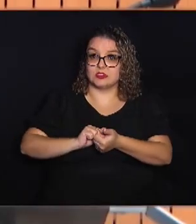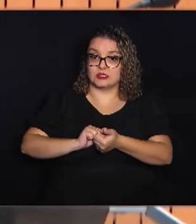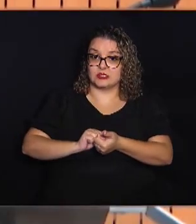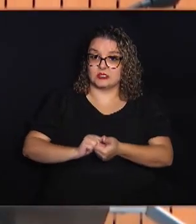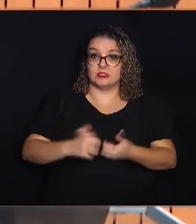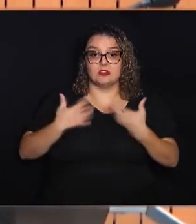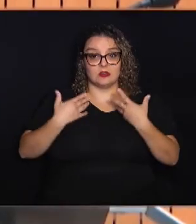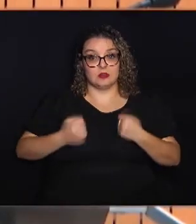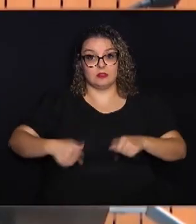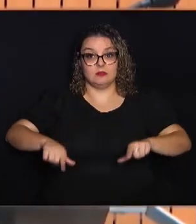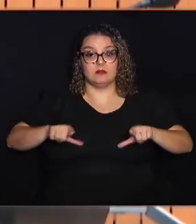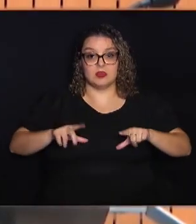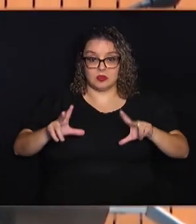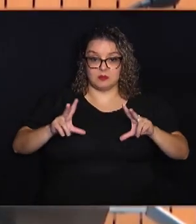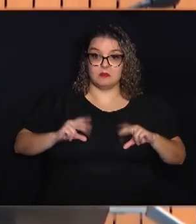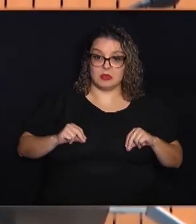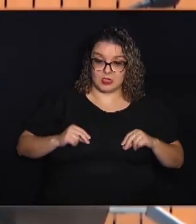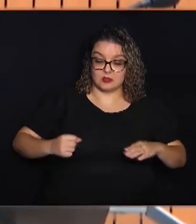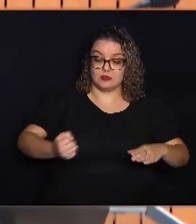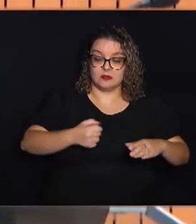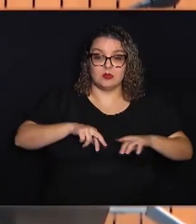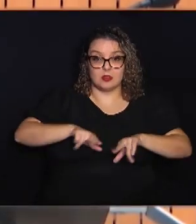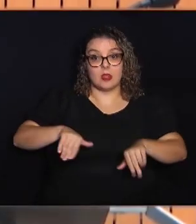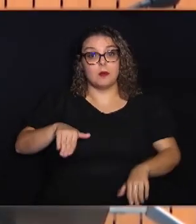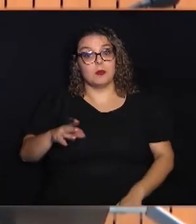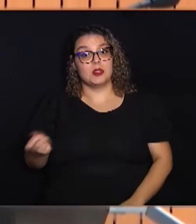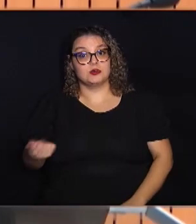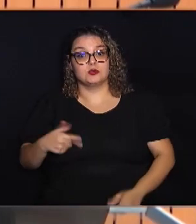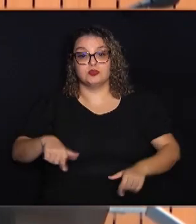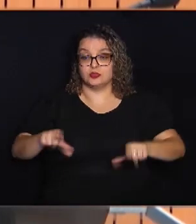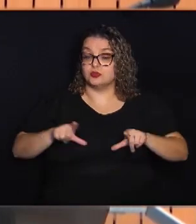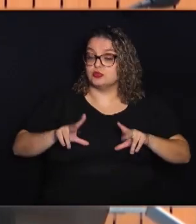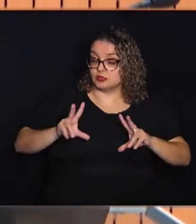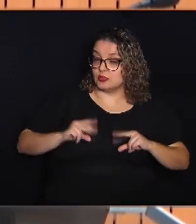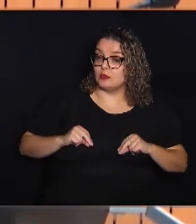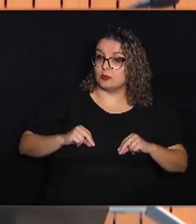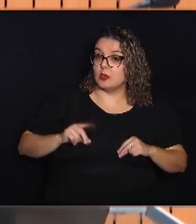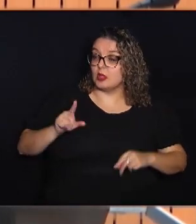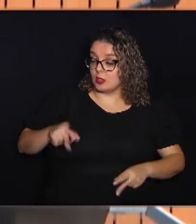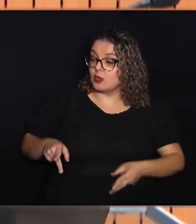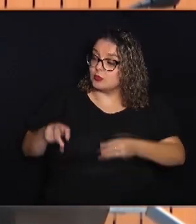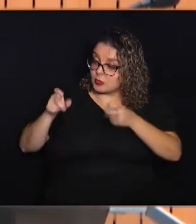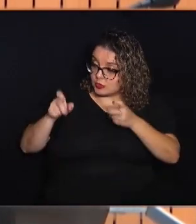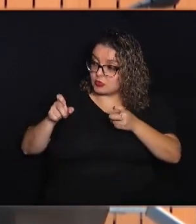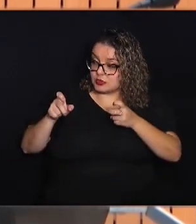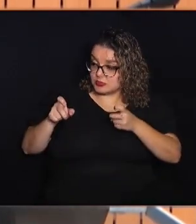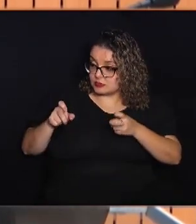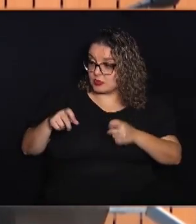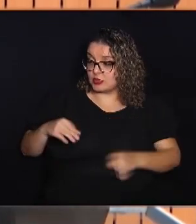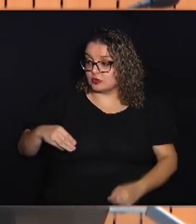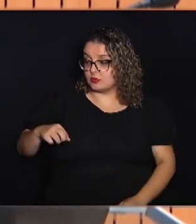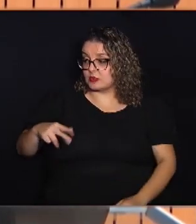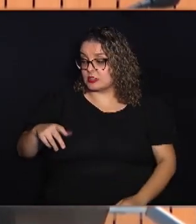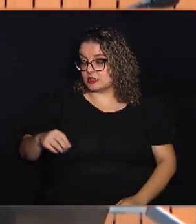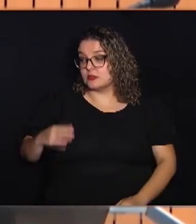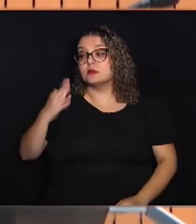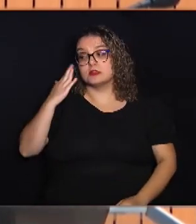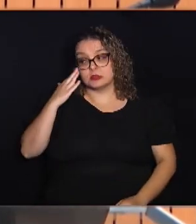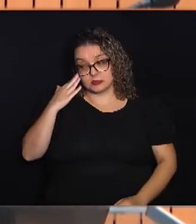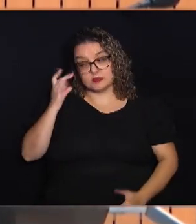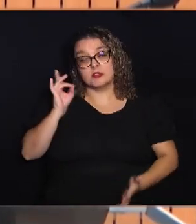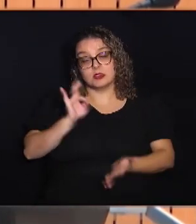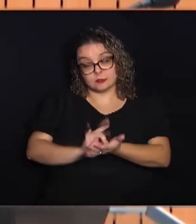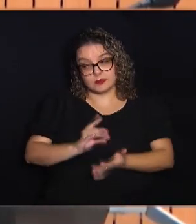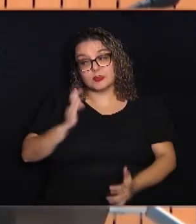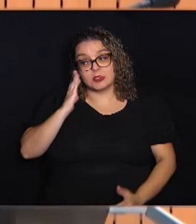receber o diploma de mérito gastronômico é mais que um diploma. É o reconhecimento, Marcelo, do seu trabalho, que a gente sabe mesmo, que